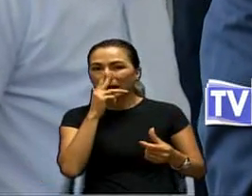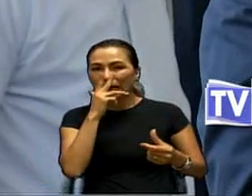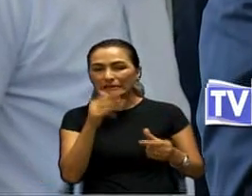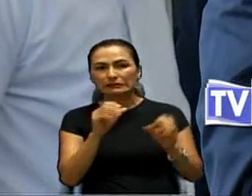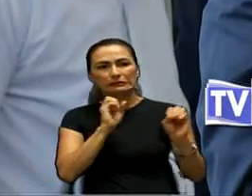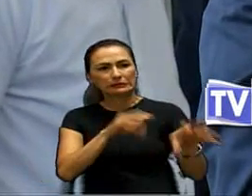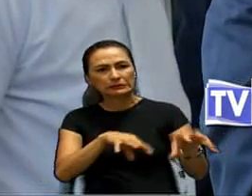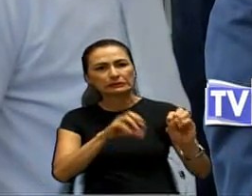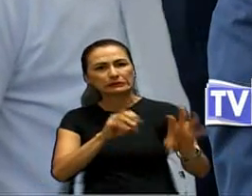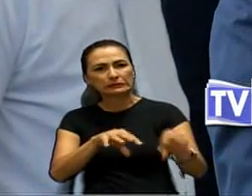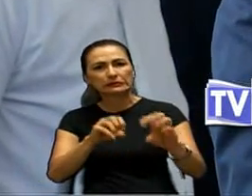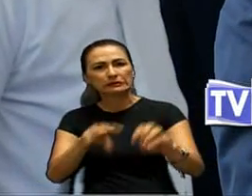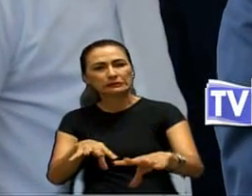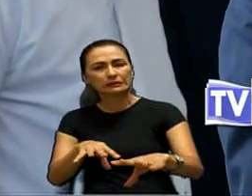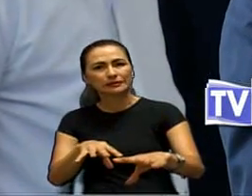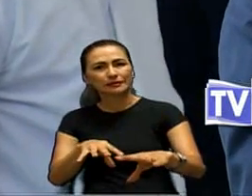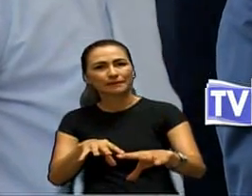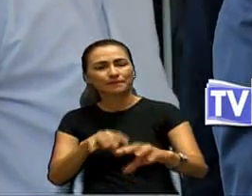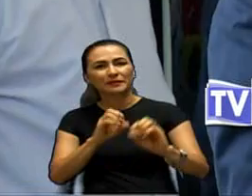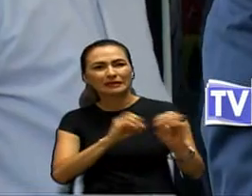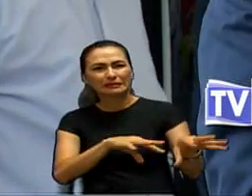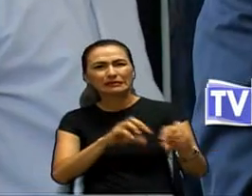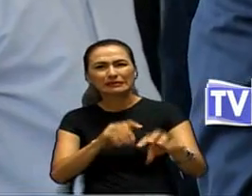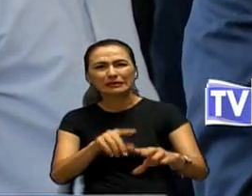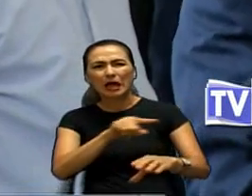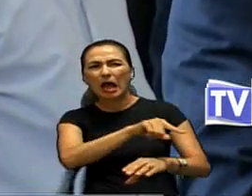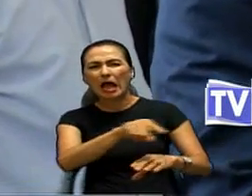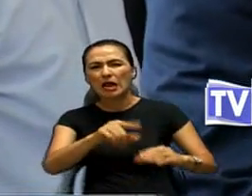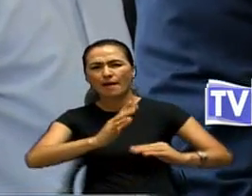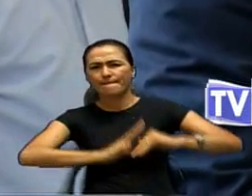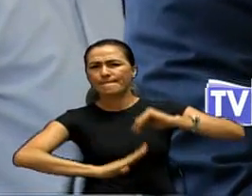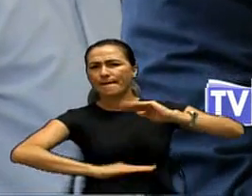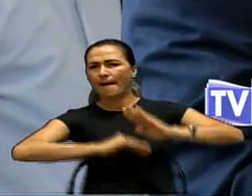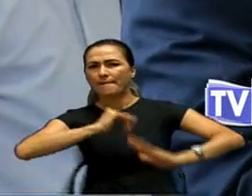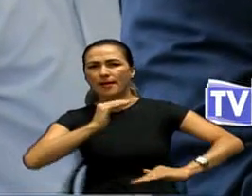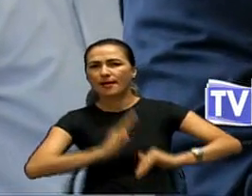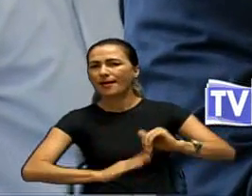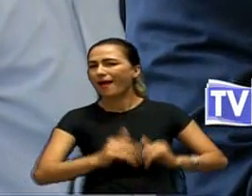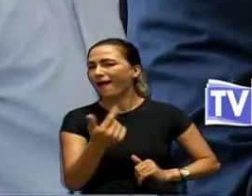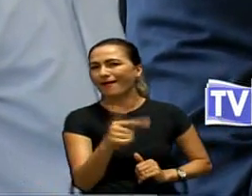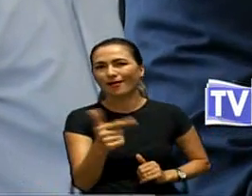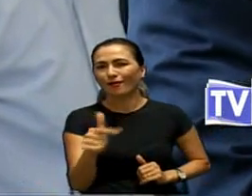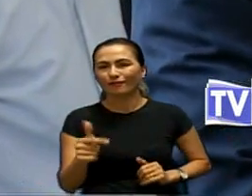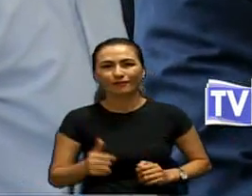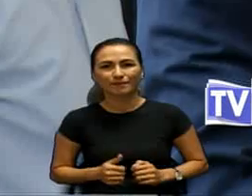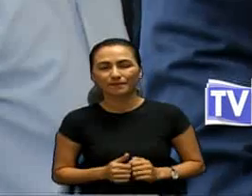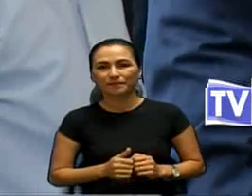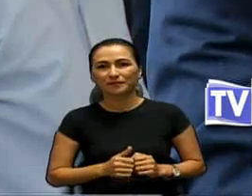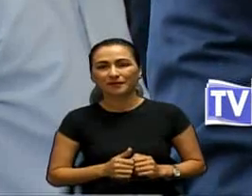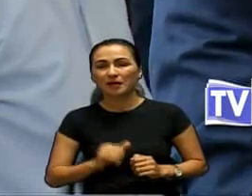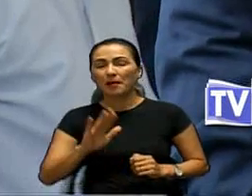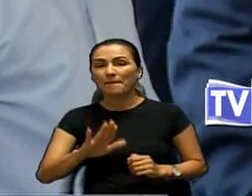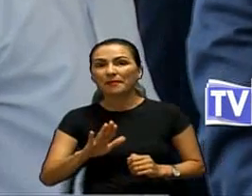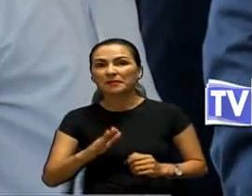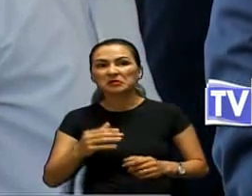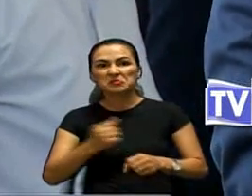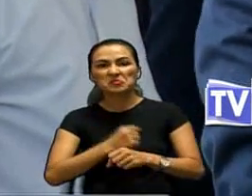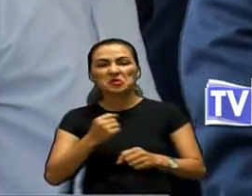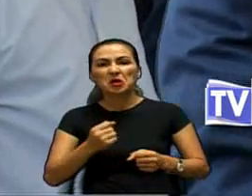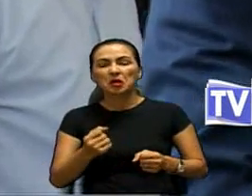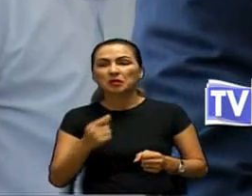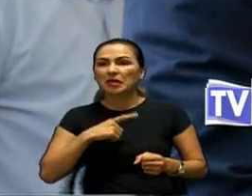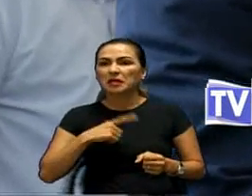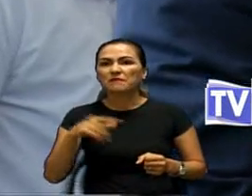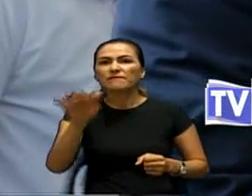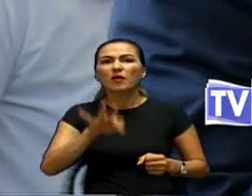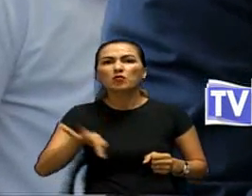dia, cada vez com menos qualificação e provavelmente pela abertura de inúmeras universidades e Deus sabe o